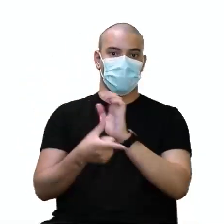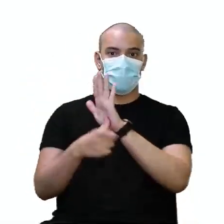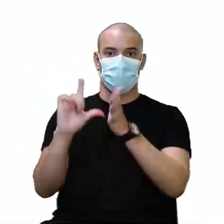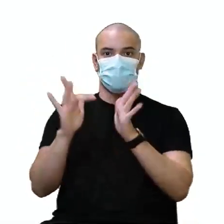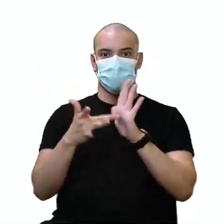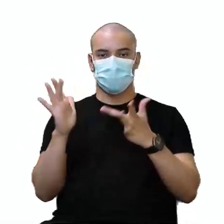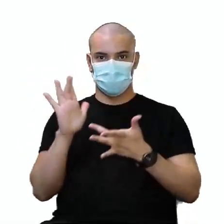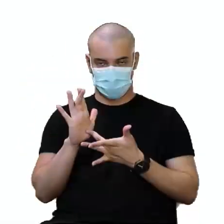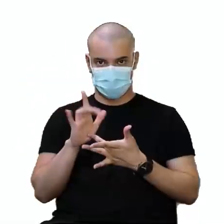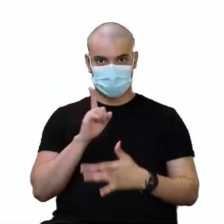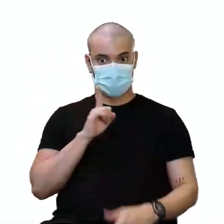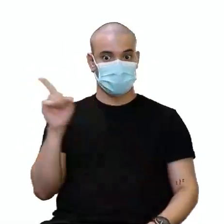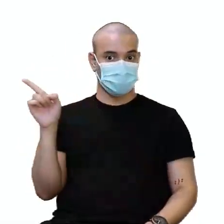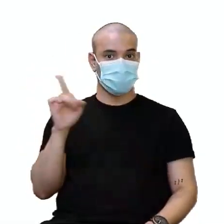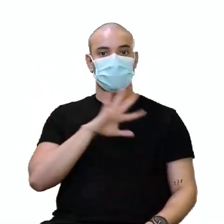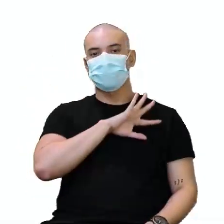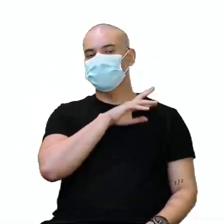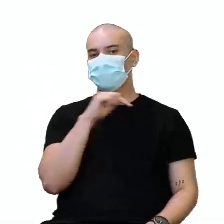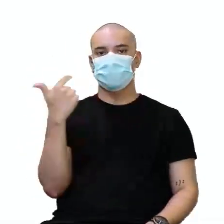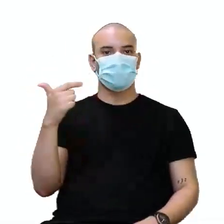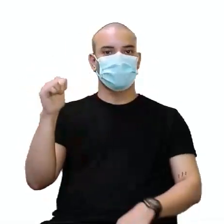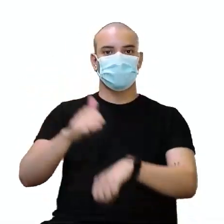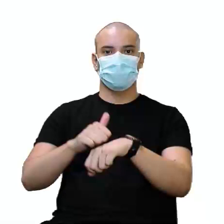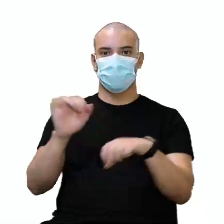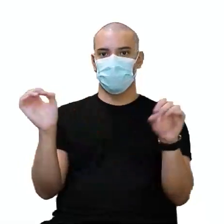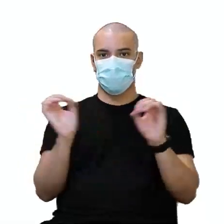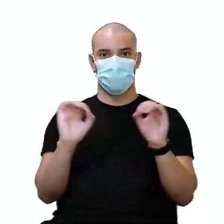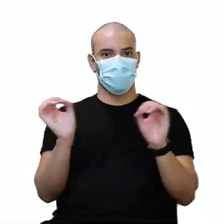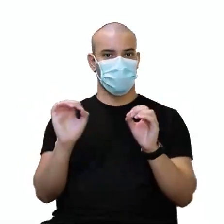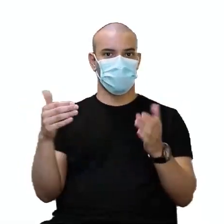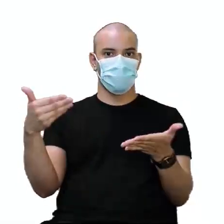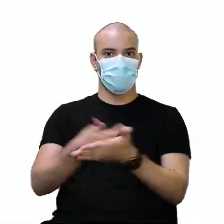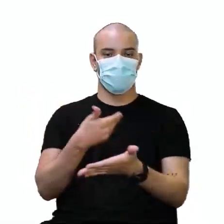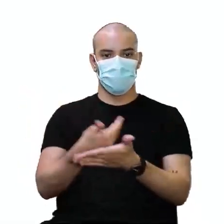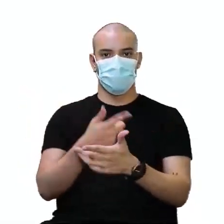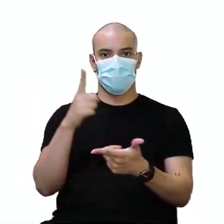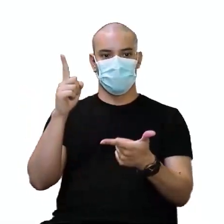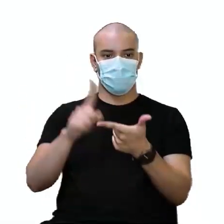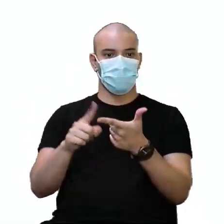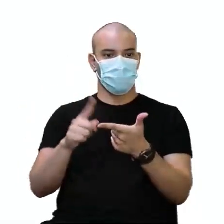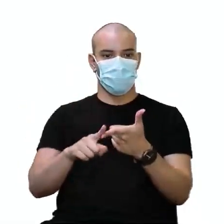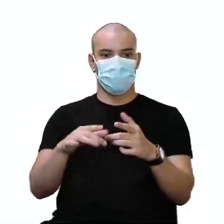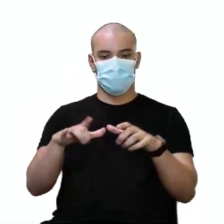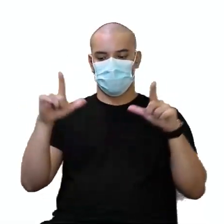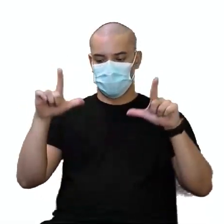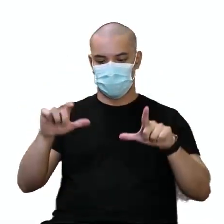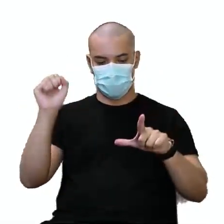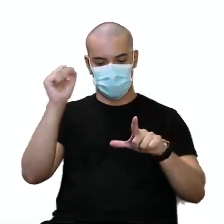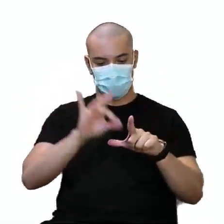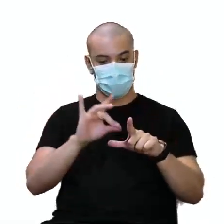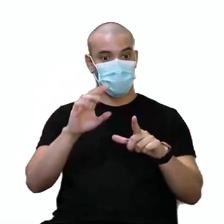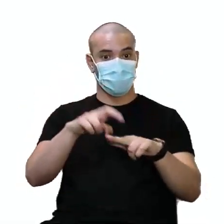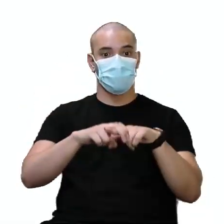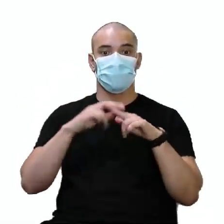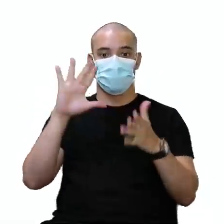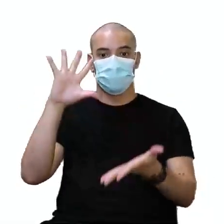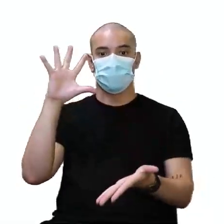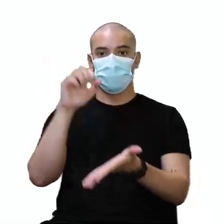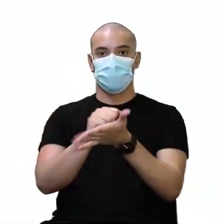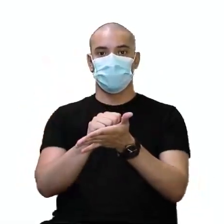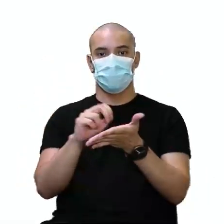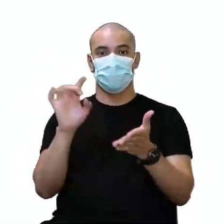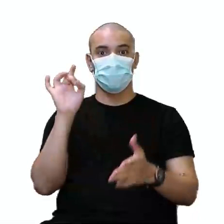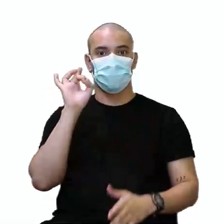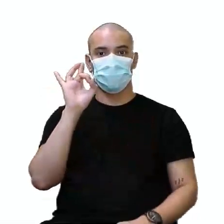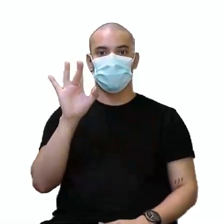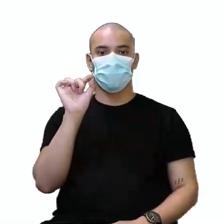Cristo. Esses animais não tinham partes duras, como conchas, placas mineralizadas, por isso seu registro fossilífero